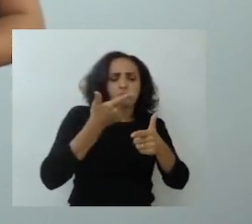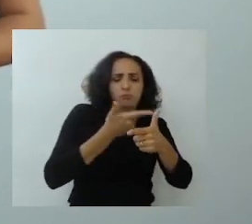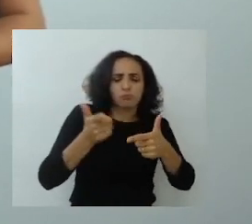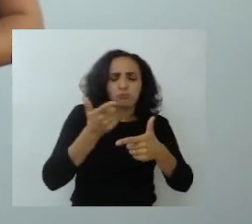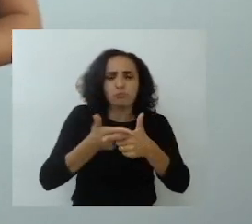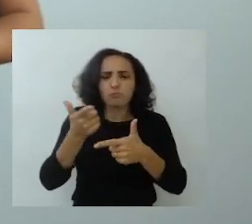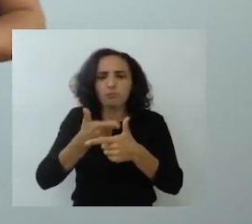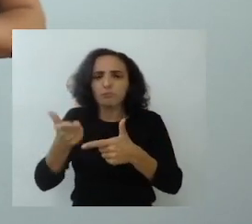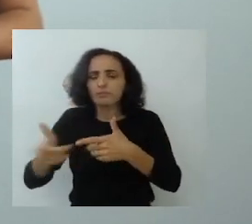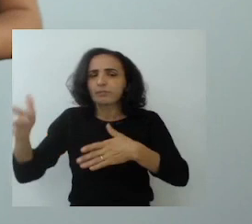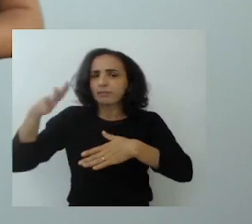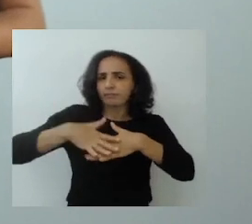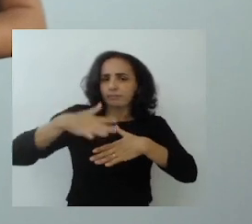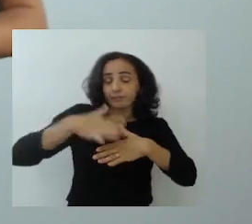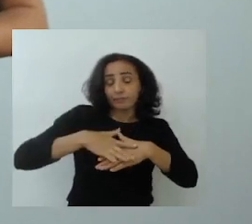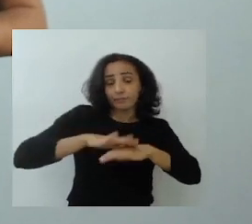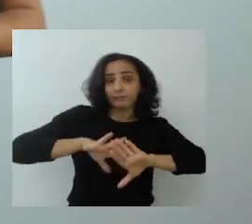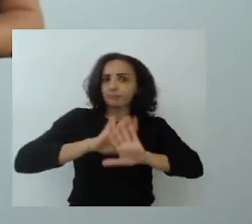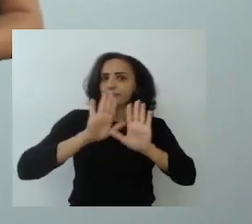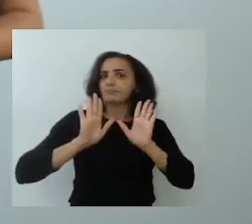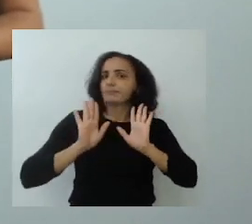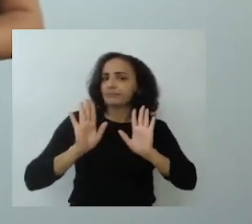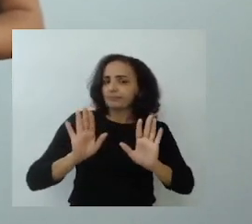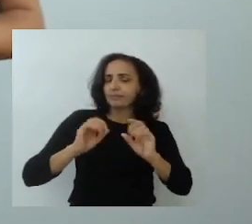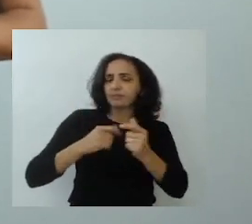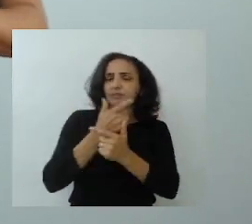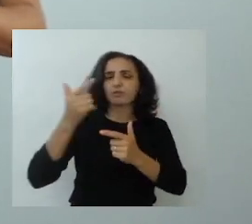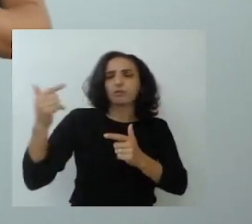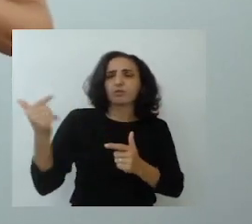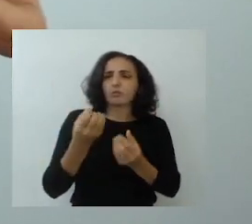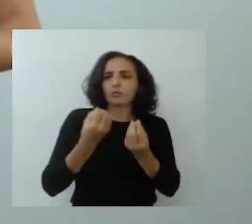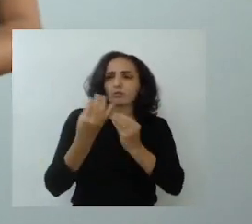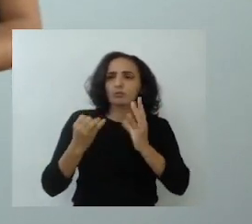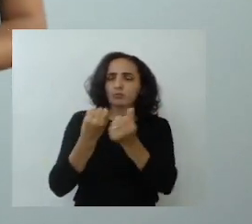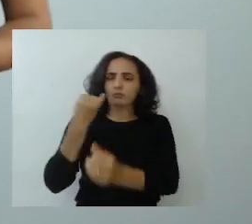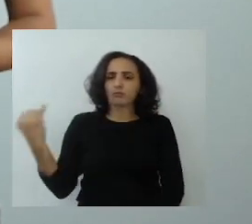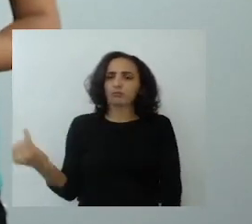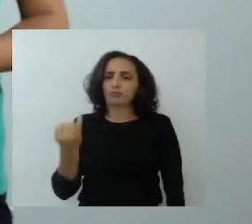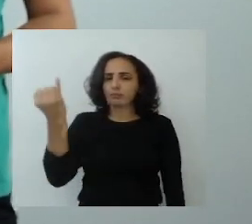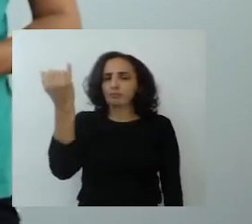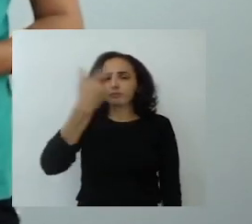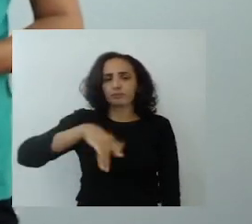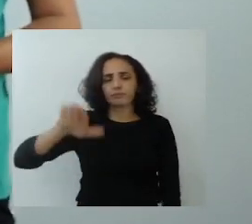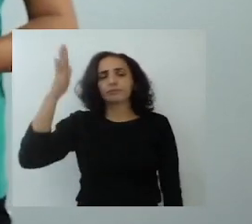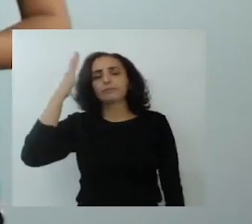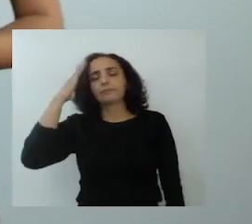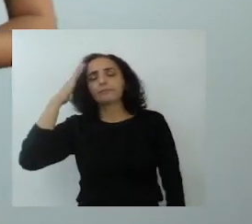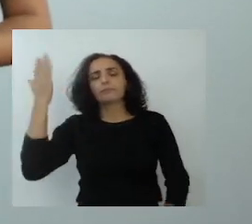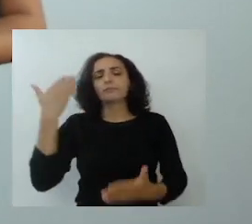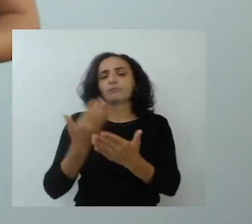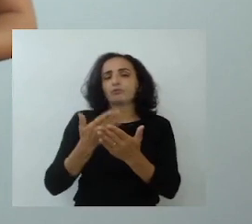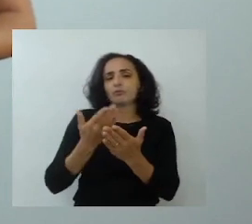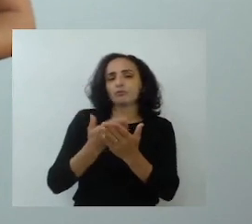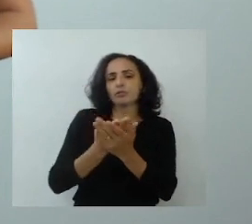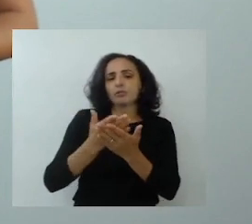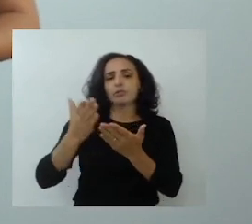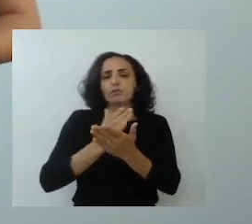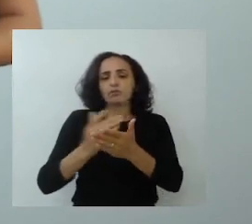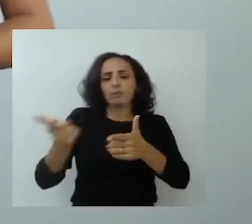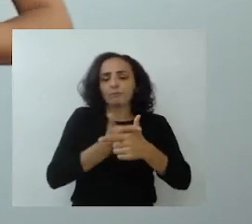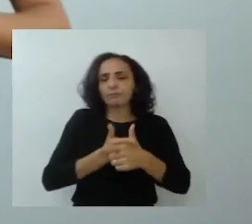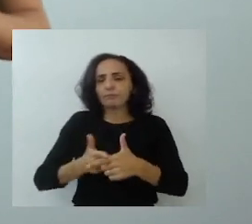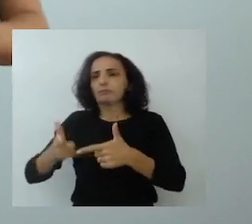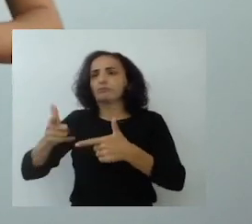do segundo grau. Claro que a equação do segundo grau ela é importante para entender o estudo das funções